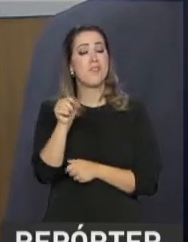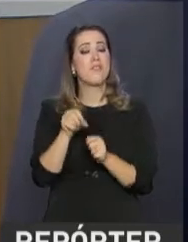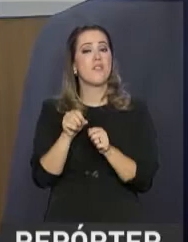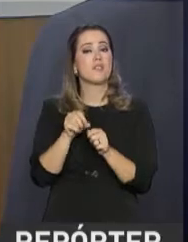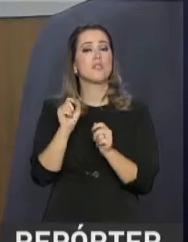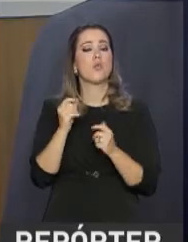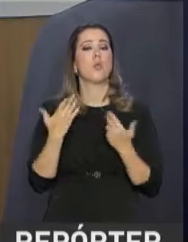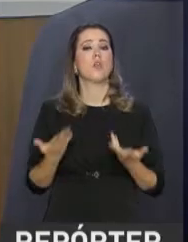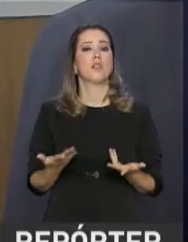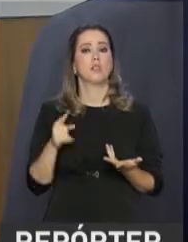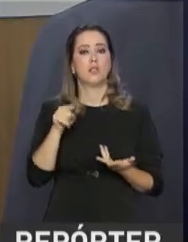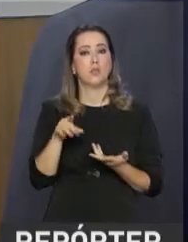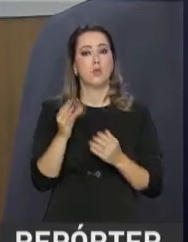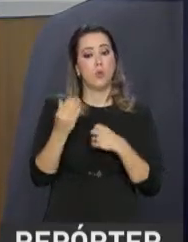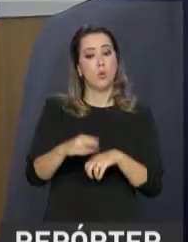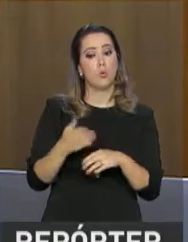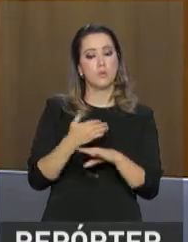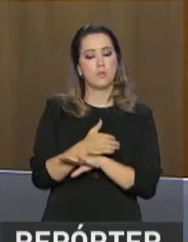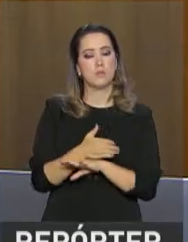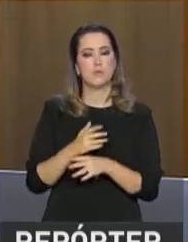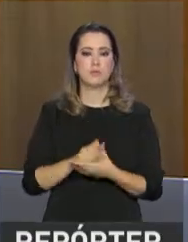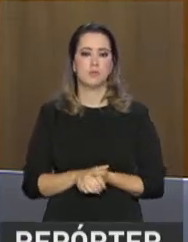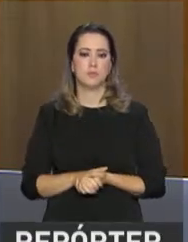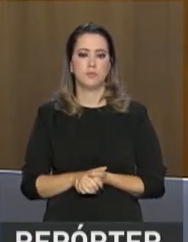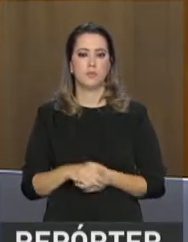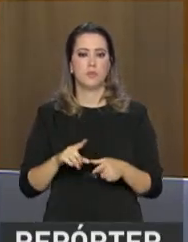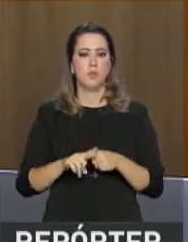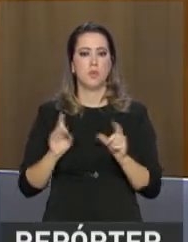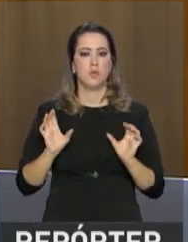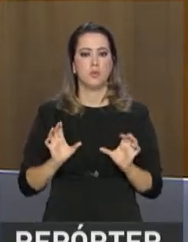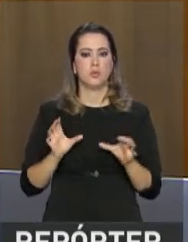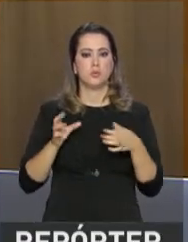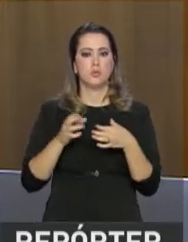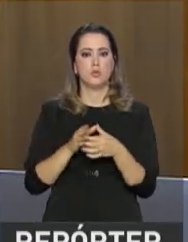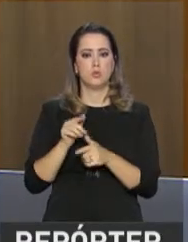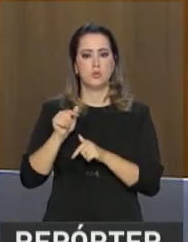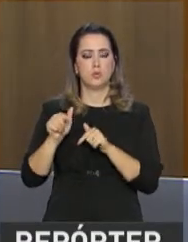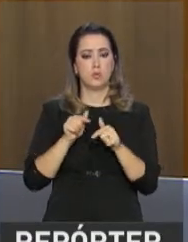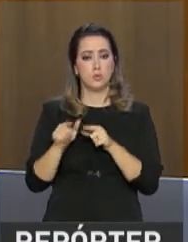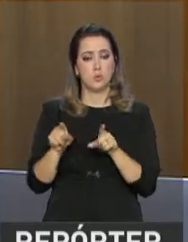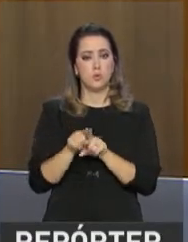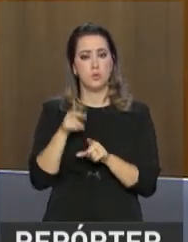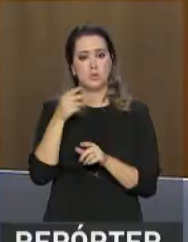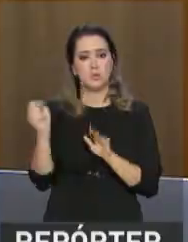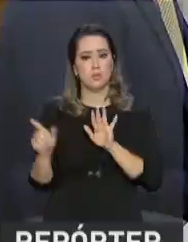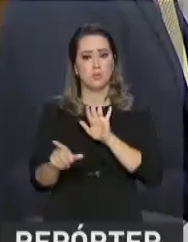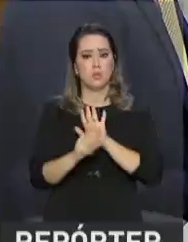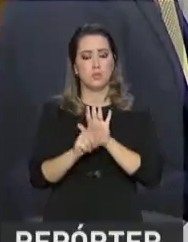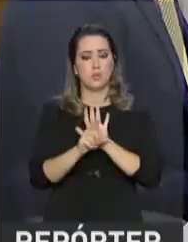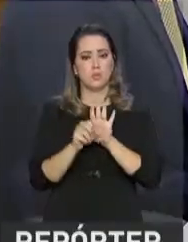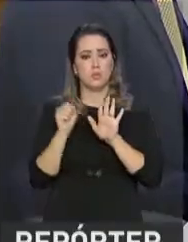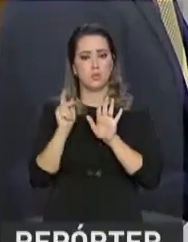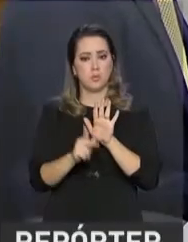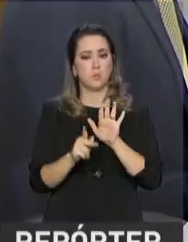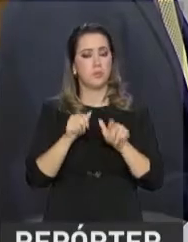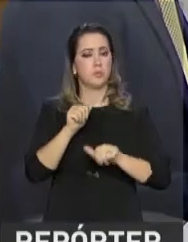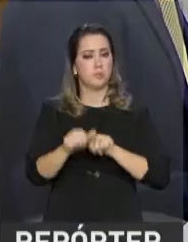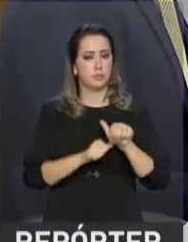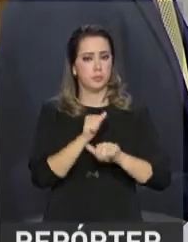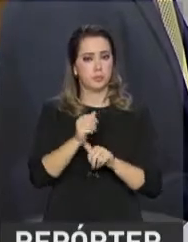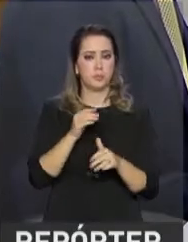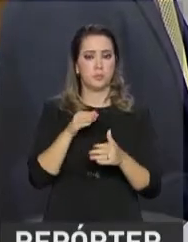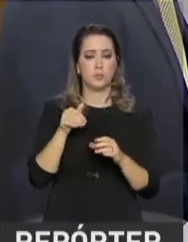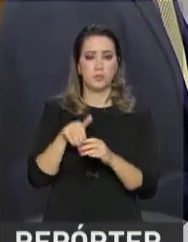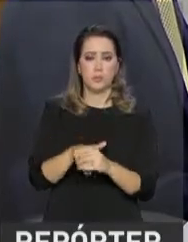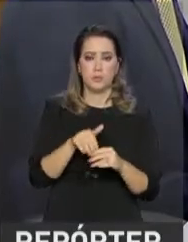fazer quando ela entrar no governo mas a maioria das perguntas foi sobre a reforma da previdência prevista para ser votada